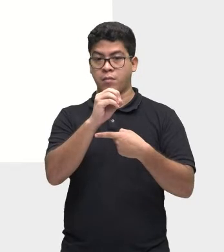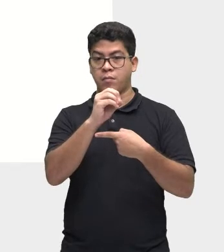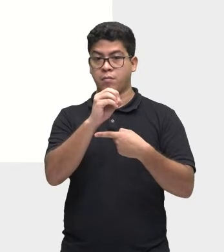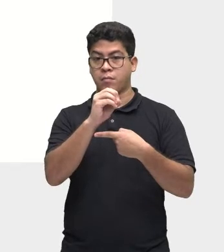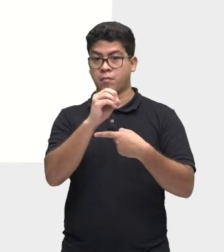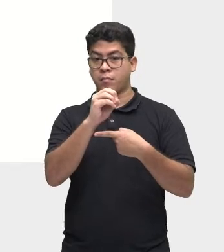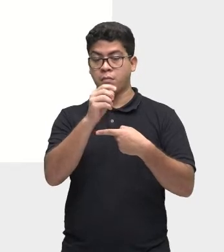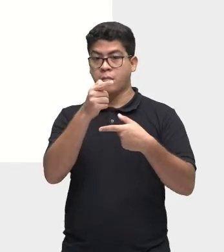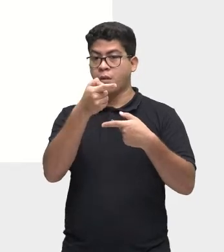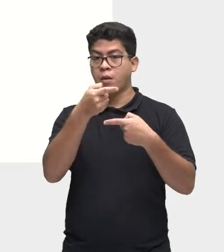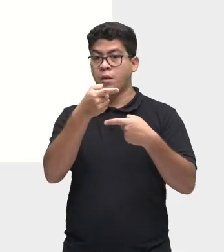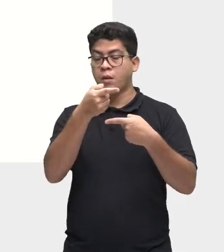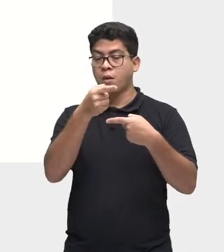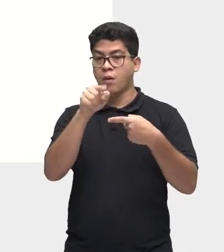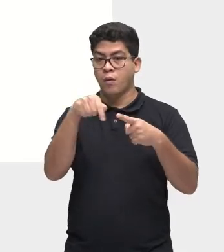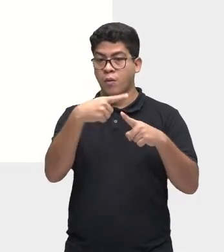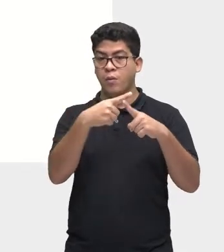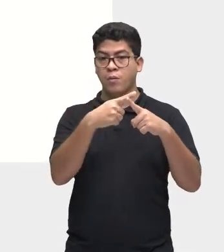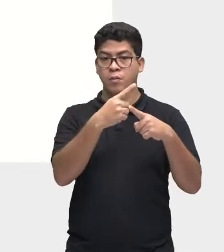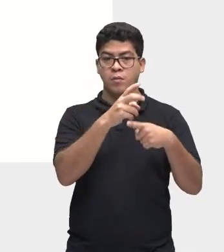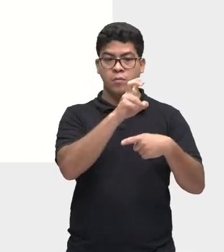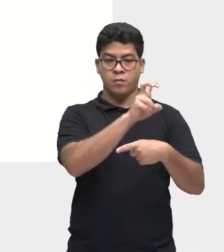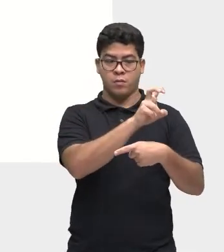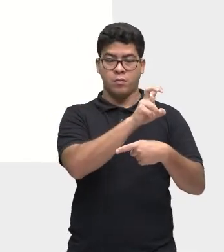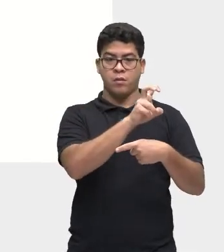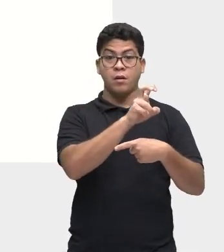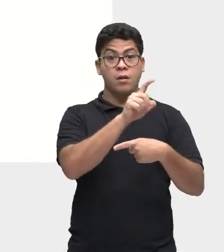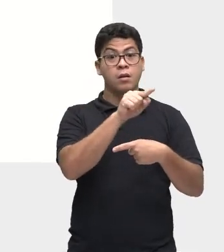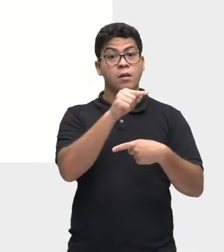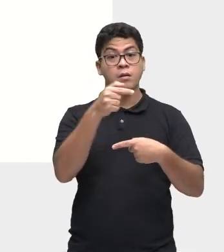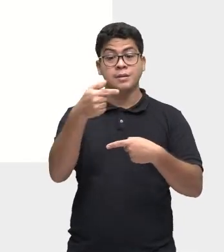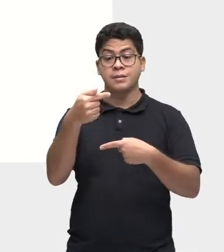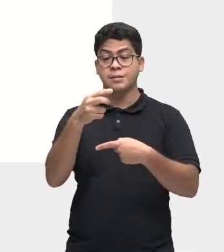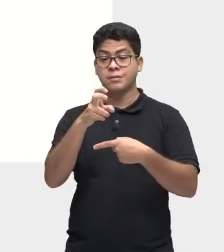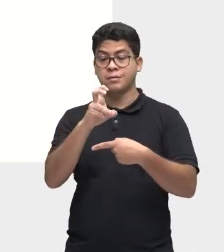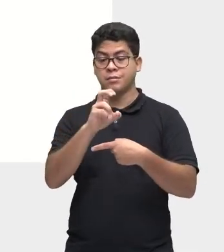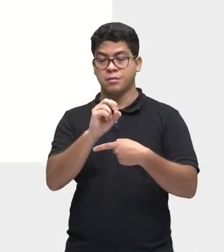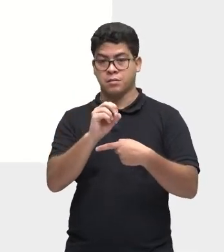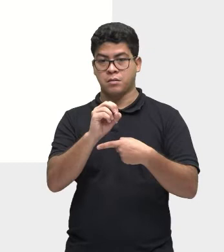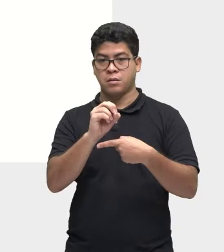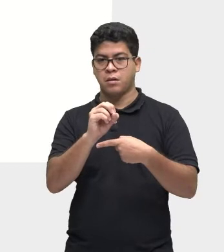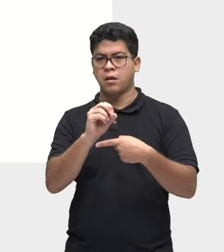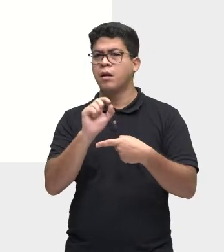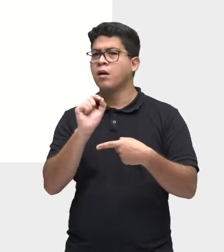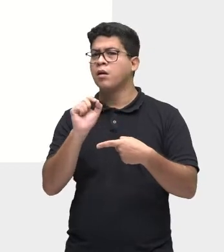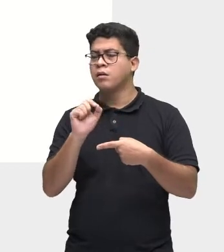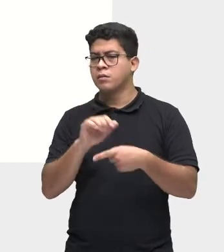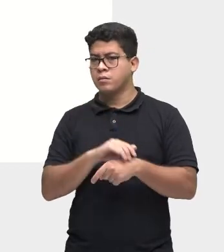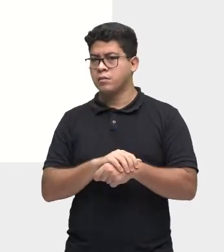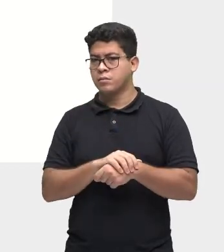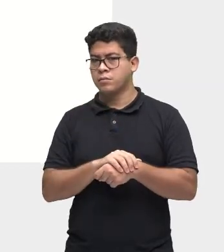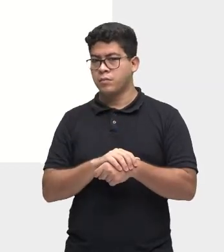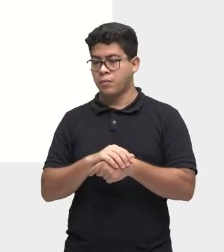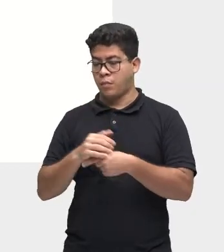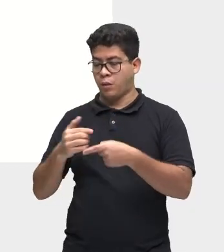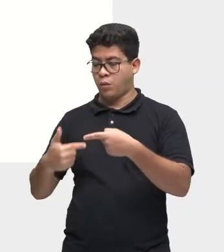dá 750, e 200 por 30, que dá 6.000.